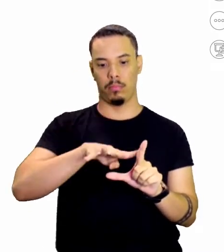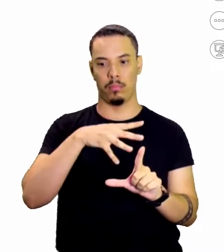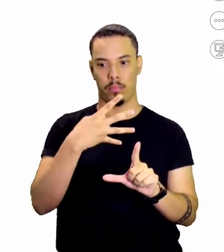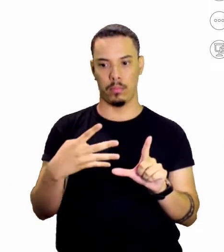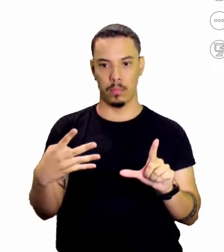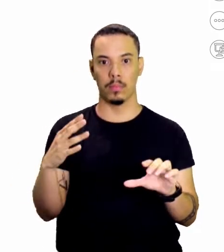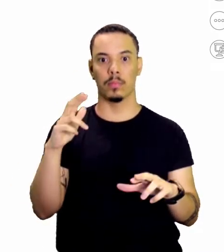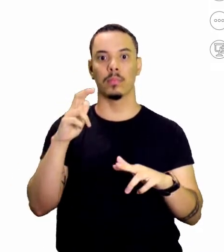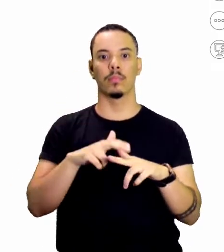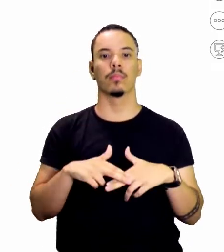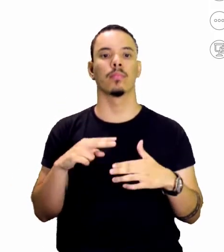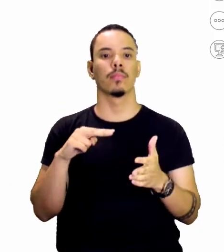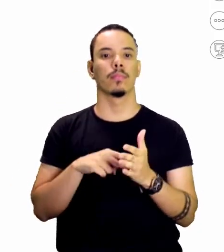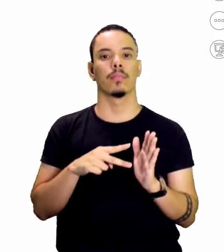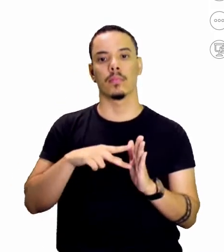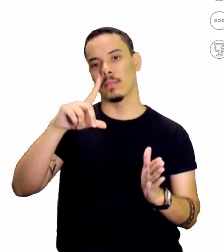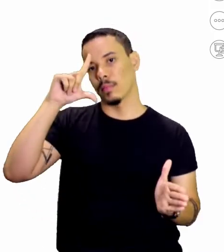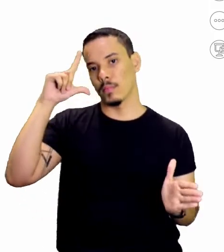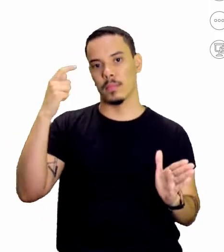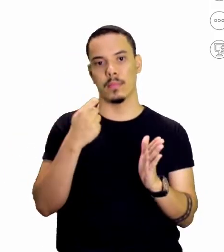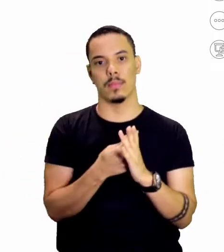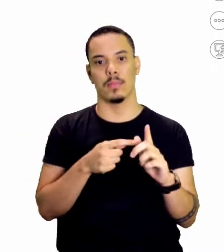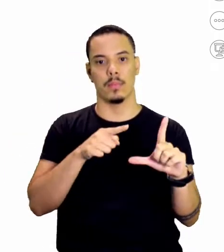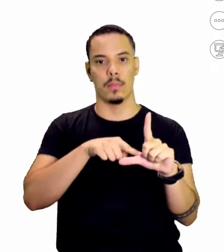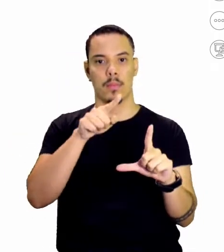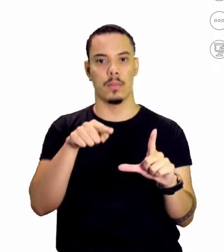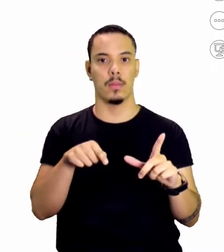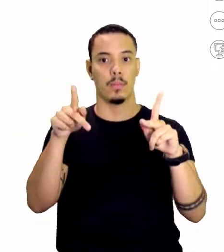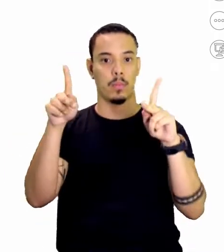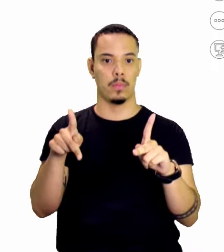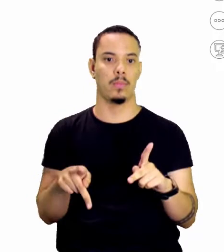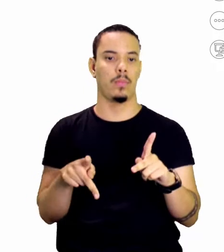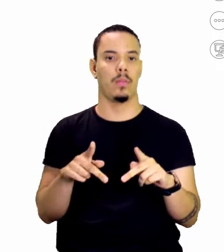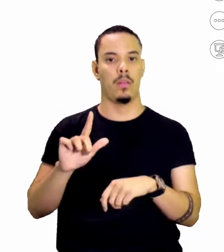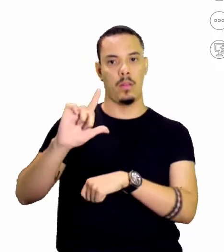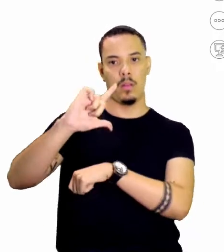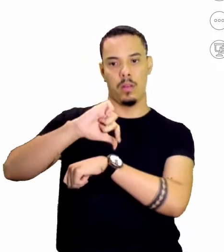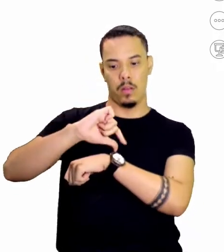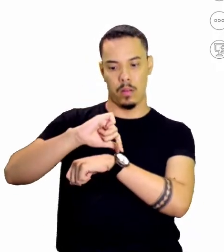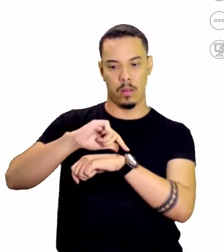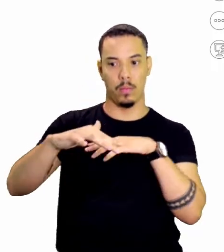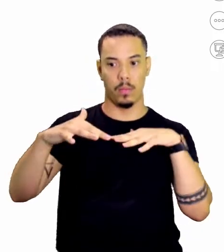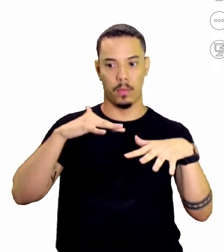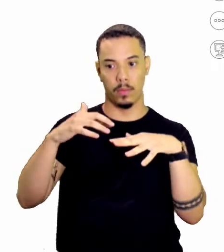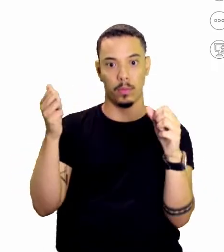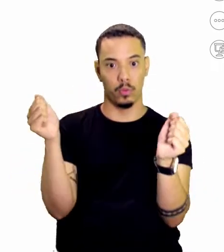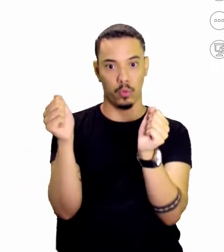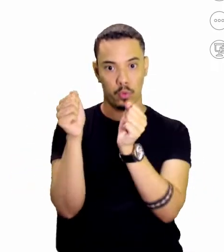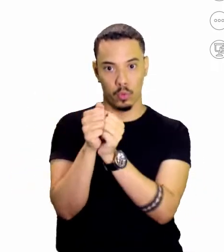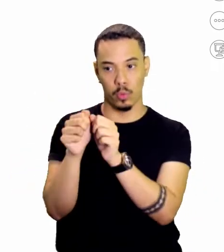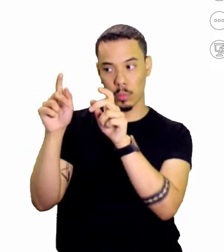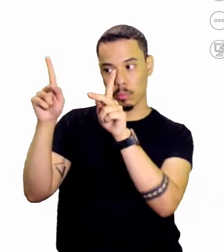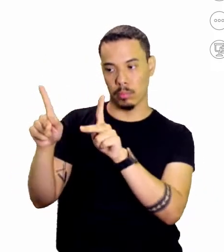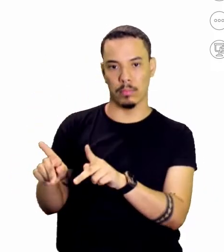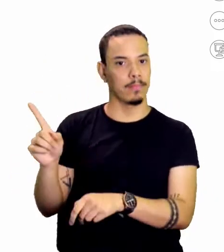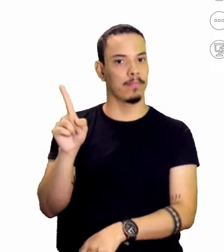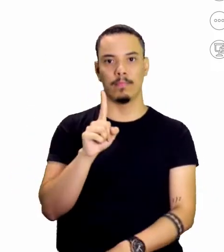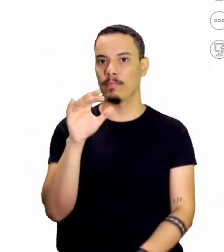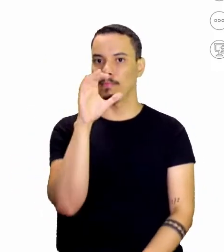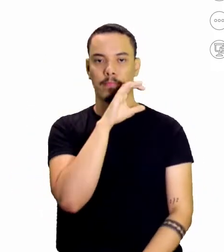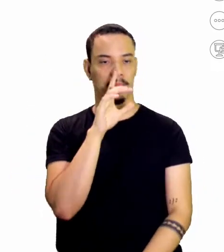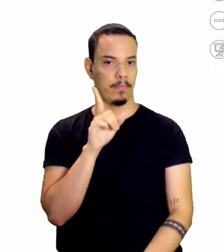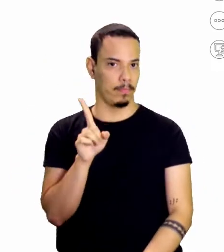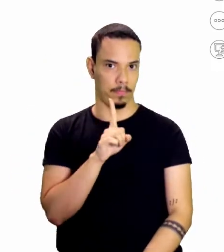função horária do movimento determine o gráfico das posições quer função horária do movimento é o gráfico das posições não é das